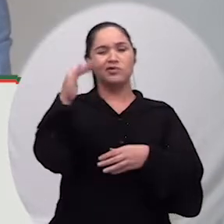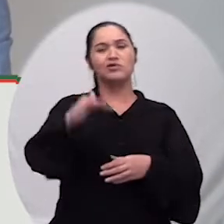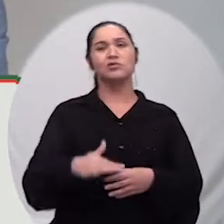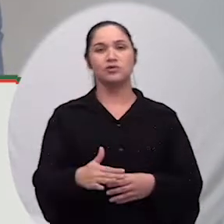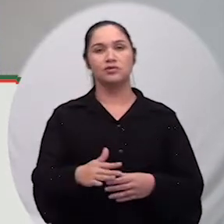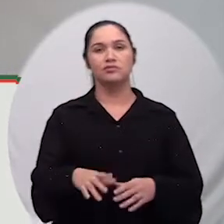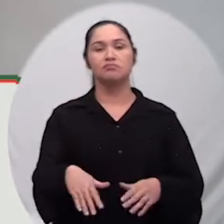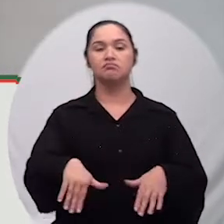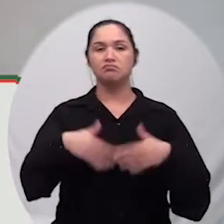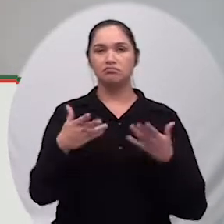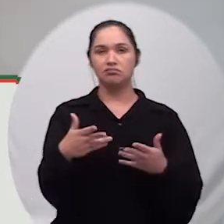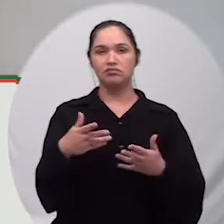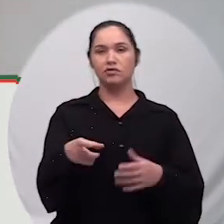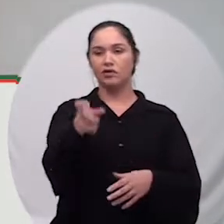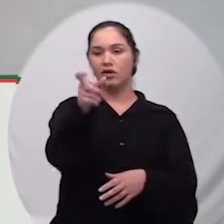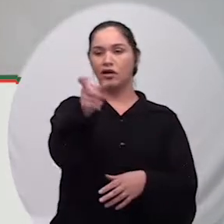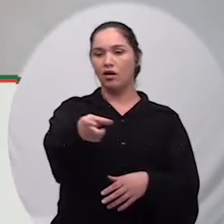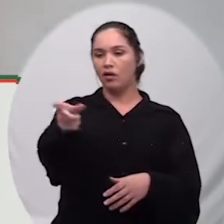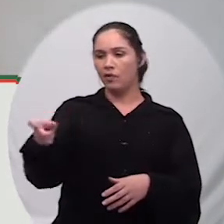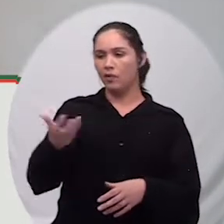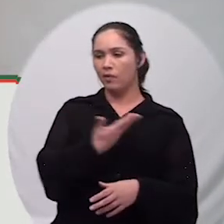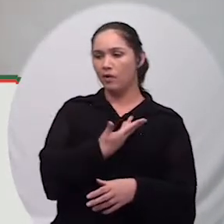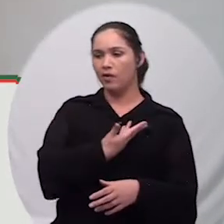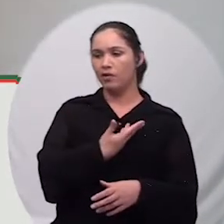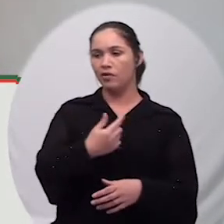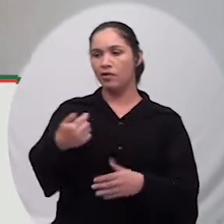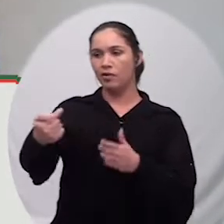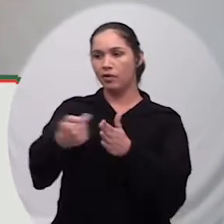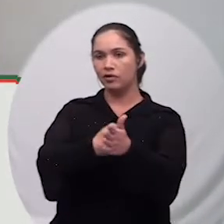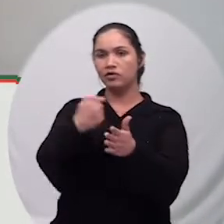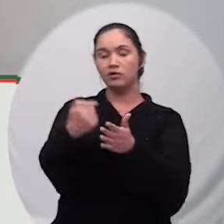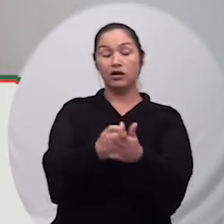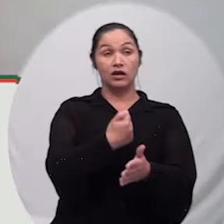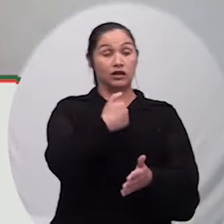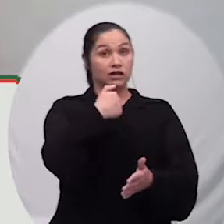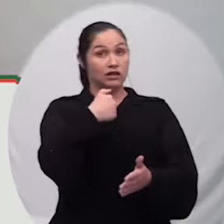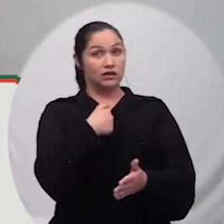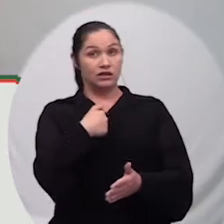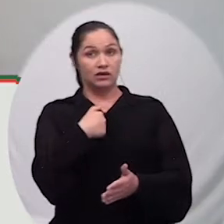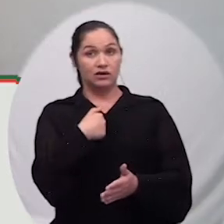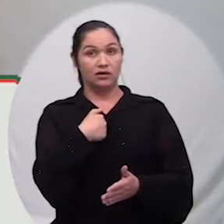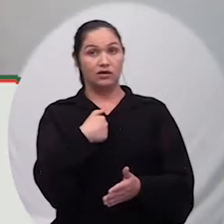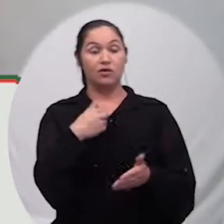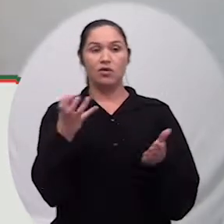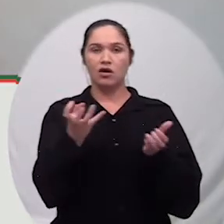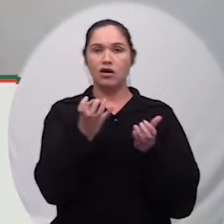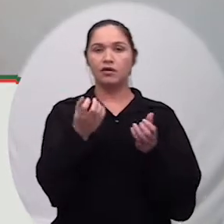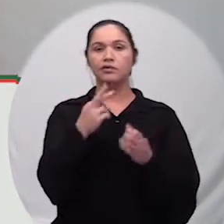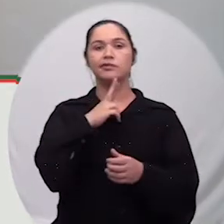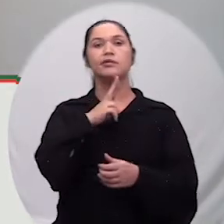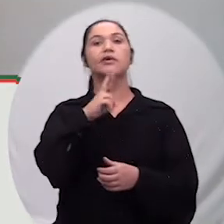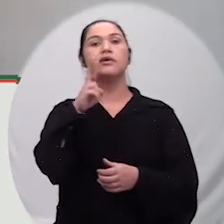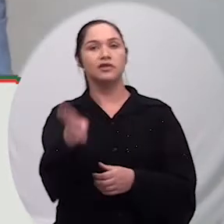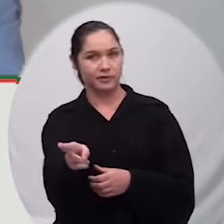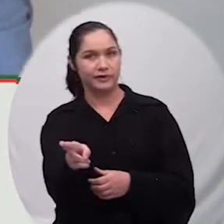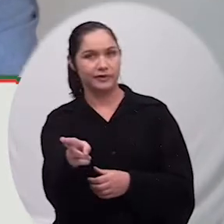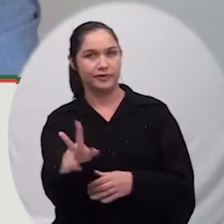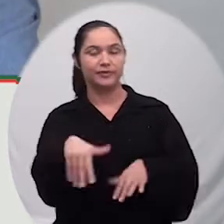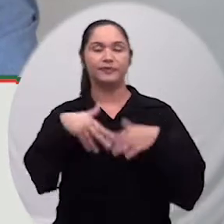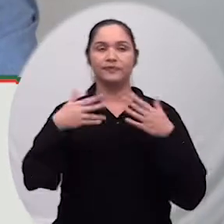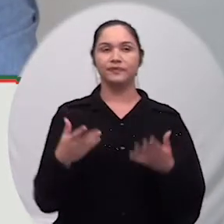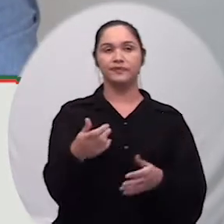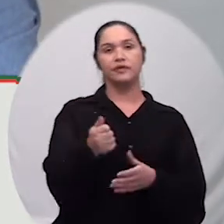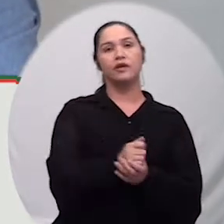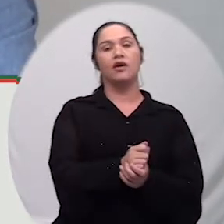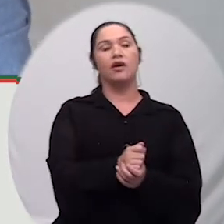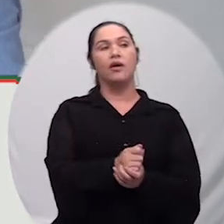inclusive estão me questionando muito sobre isso, e eu faço questão de transmitir a eles tal informação. Terceiro, senhor presidente, eu